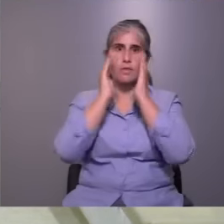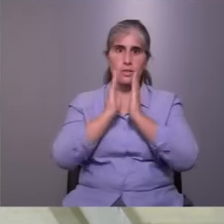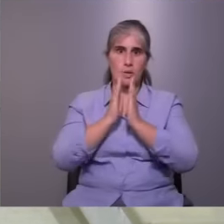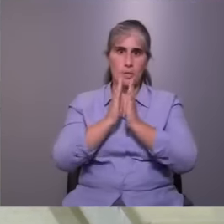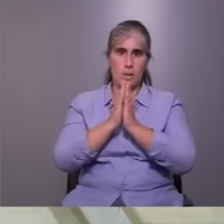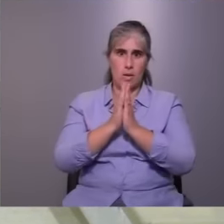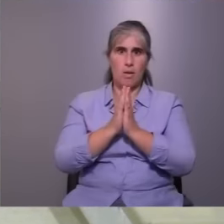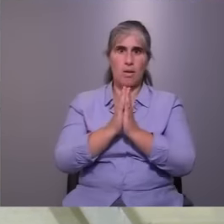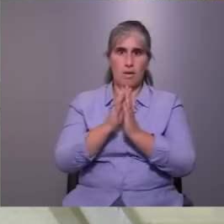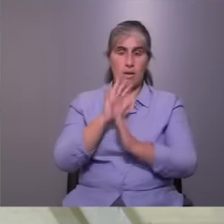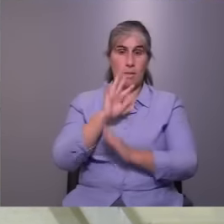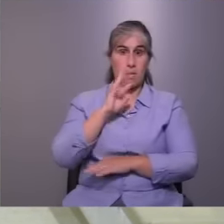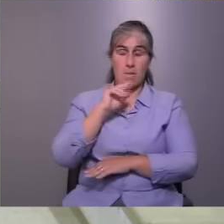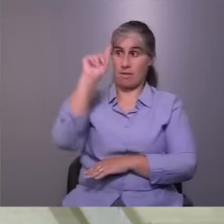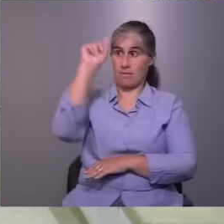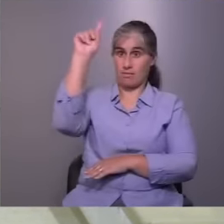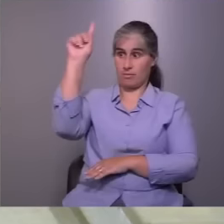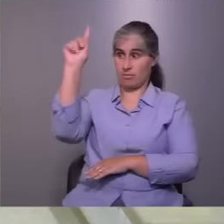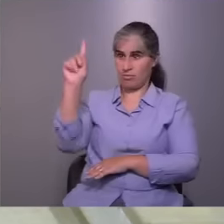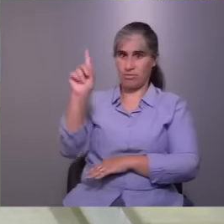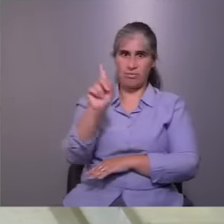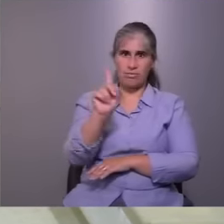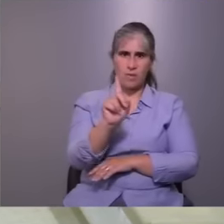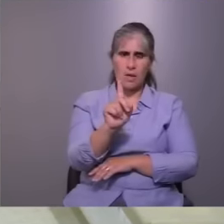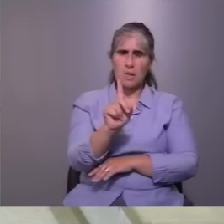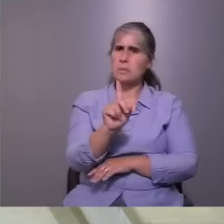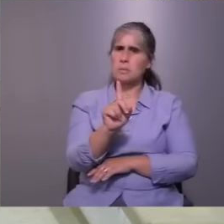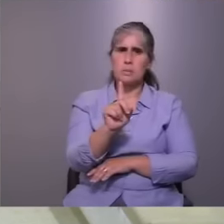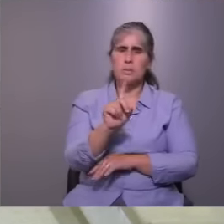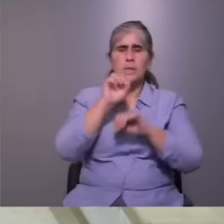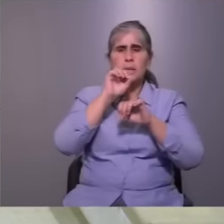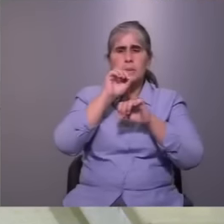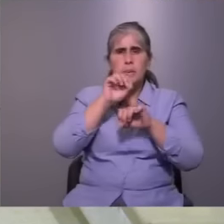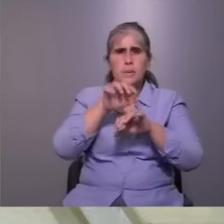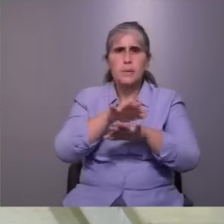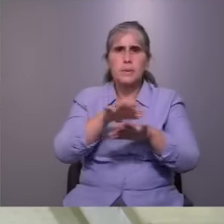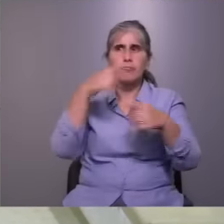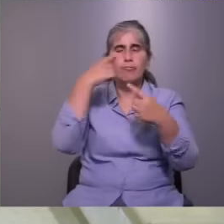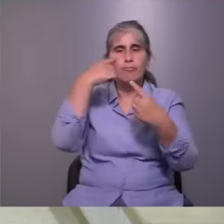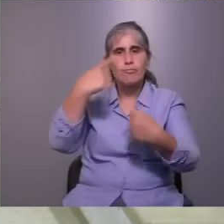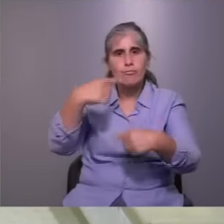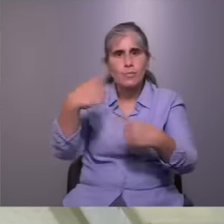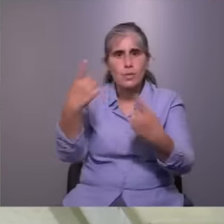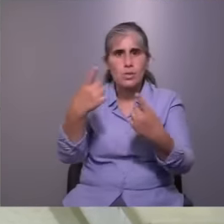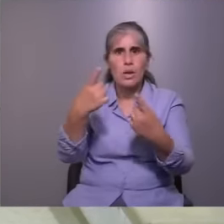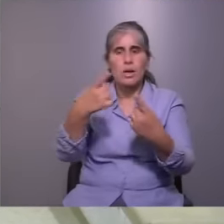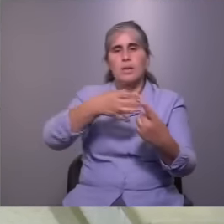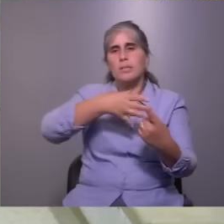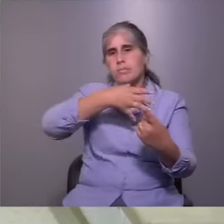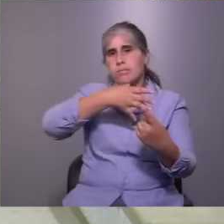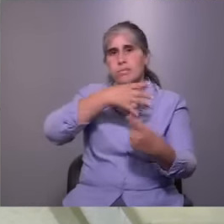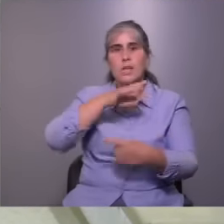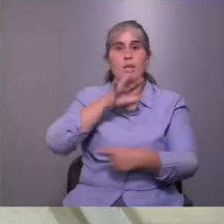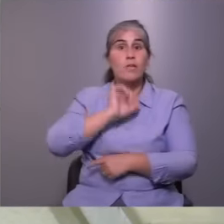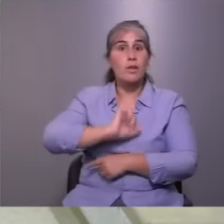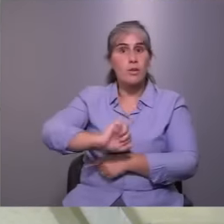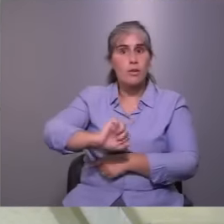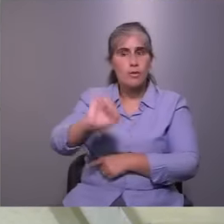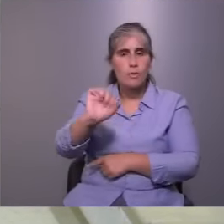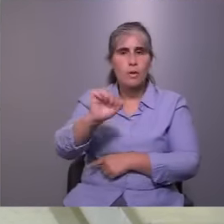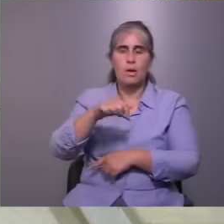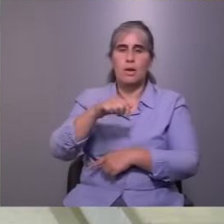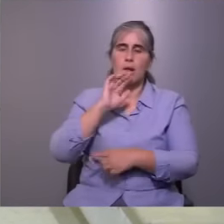dia 19, a Virgem Mãe mostra-se, de facto, para nos